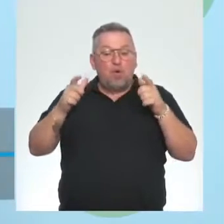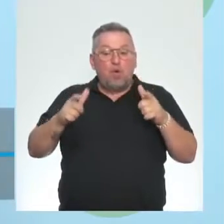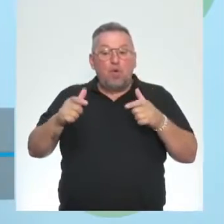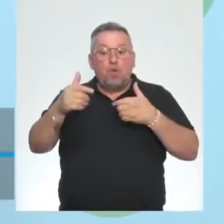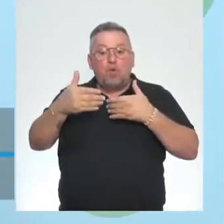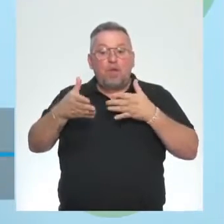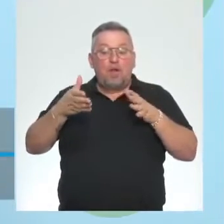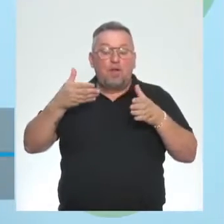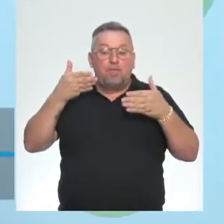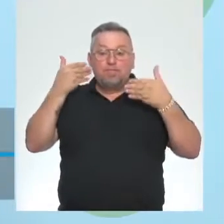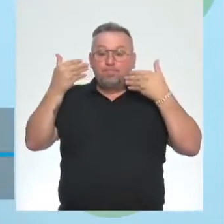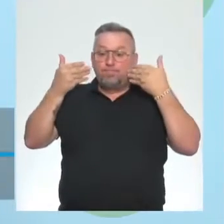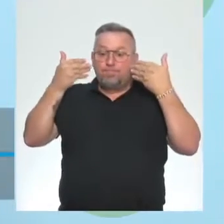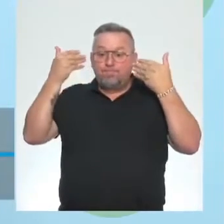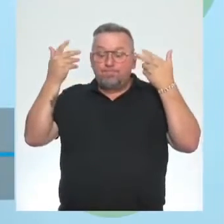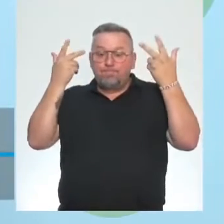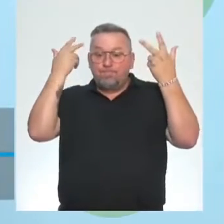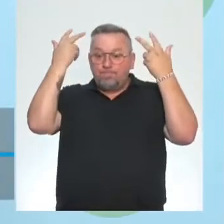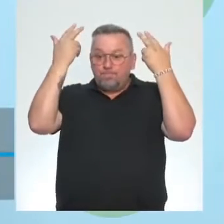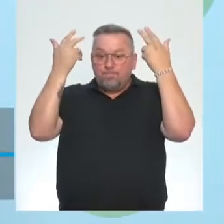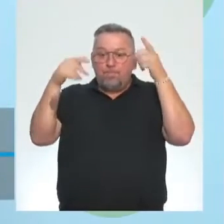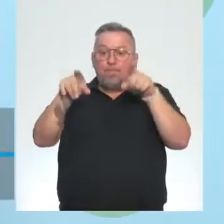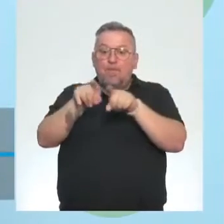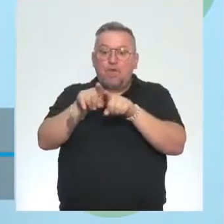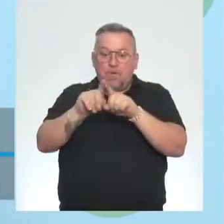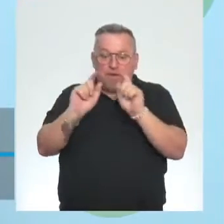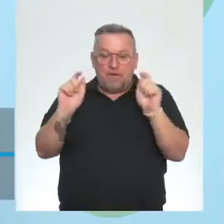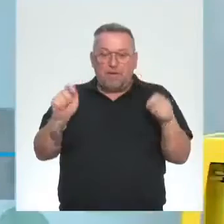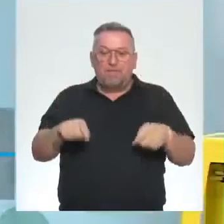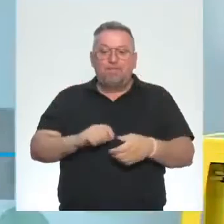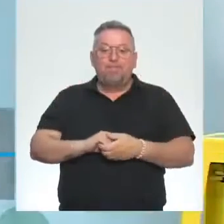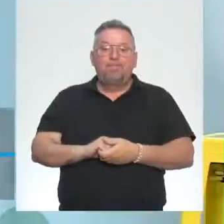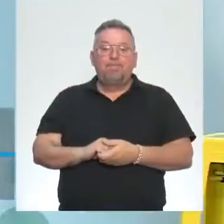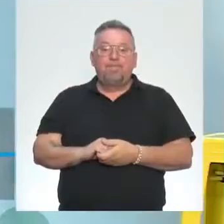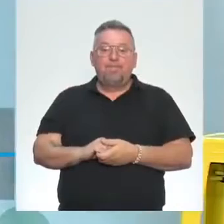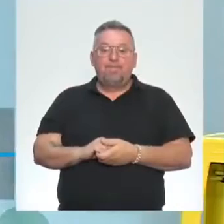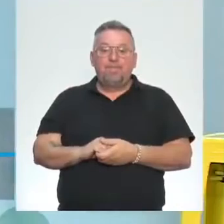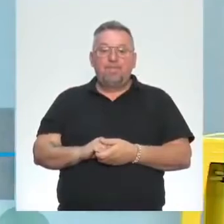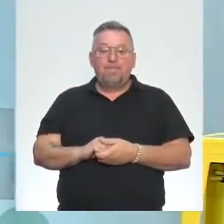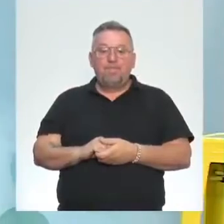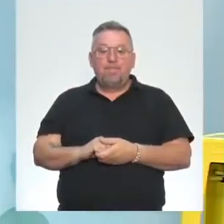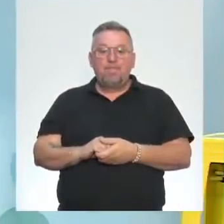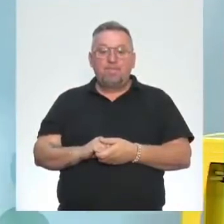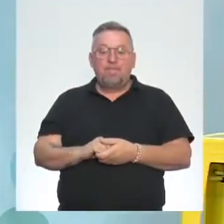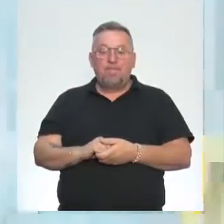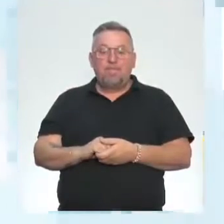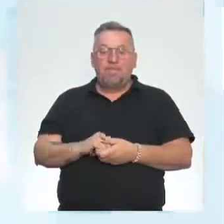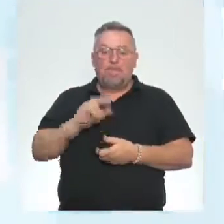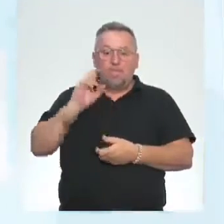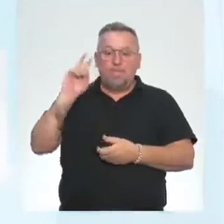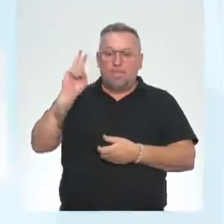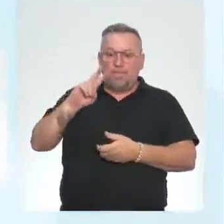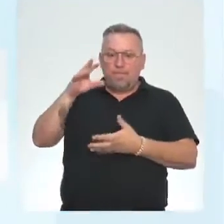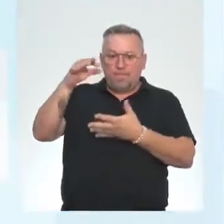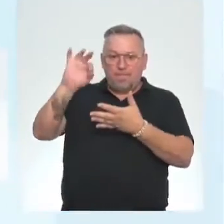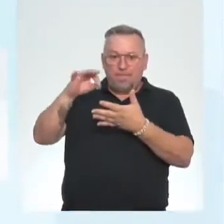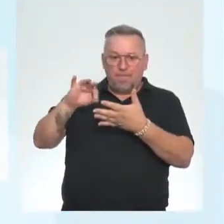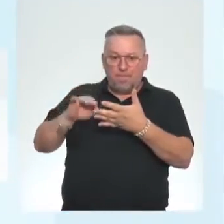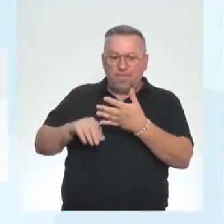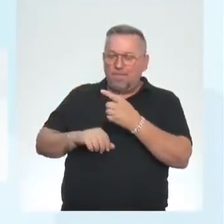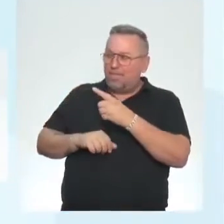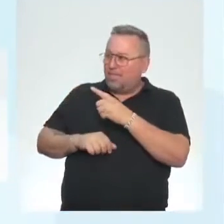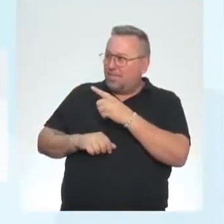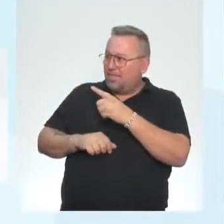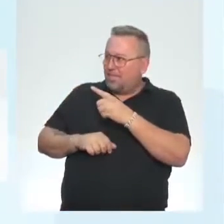um restaurante vai montar um cardápio bem legal, né? Bom, bacana. Vamos deixar na telinha mais um pouquinho para a galera conferir aí a solução. E aí